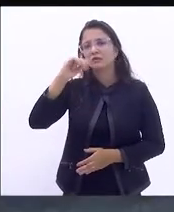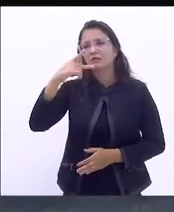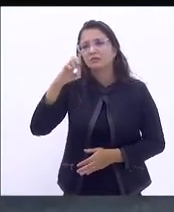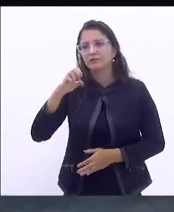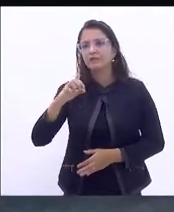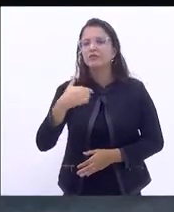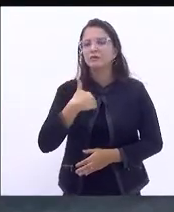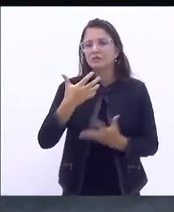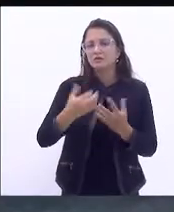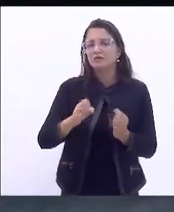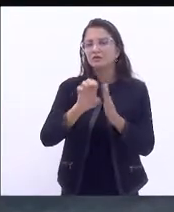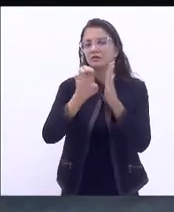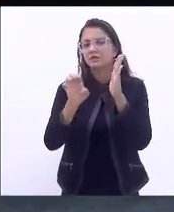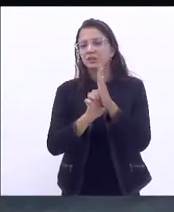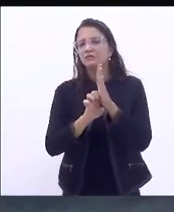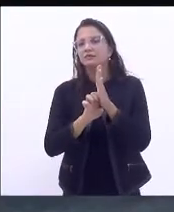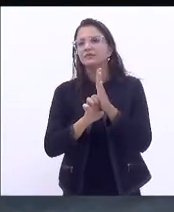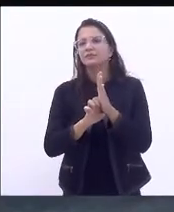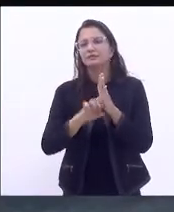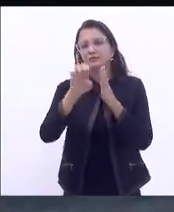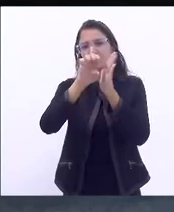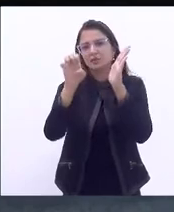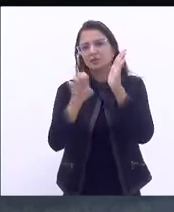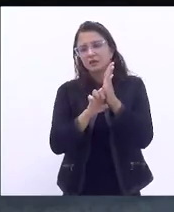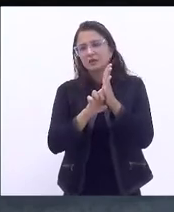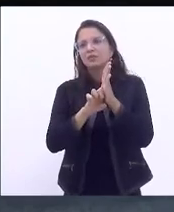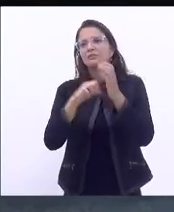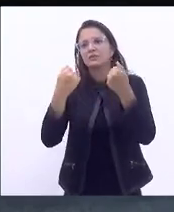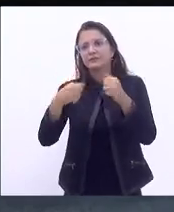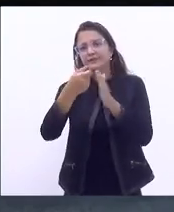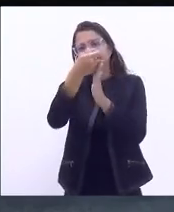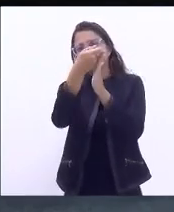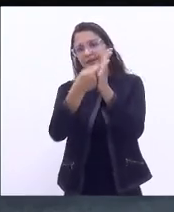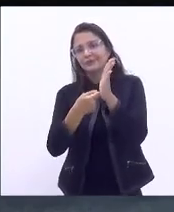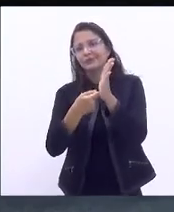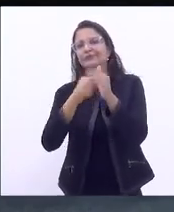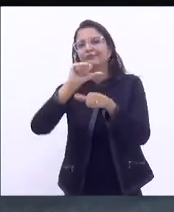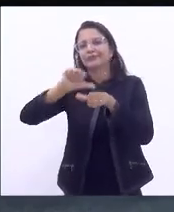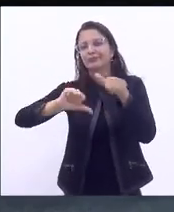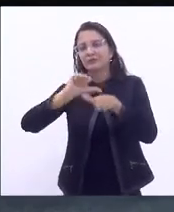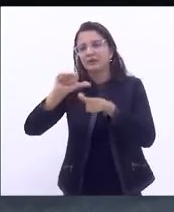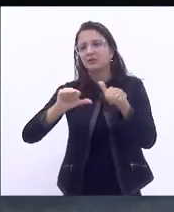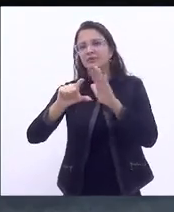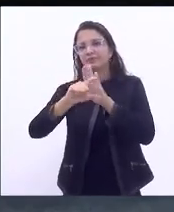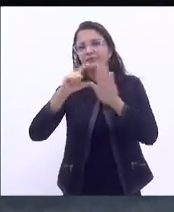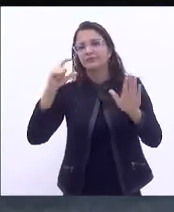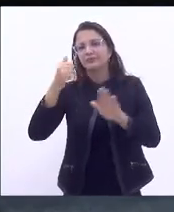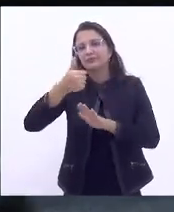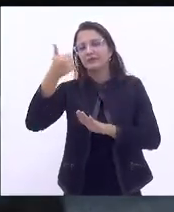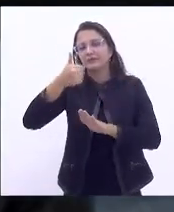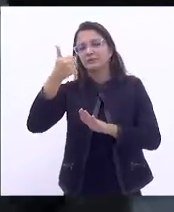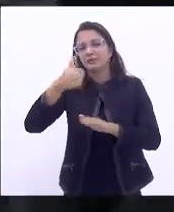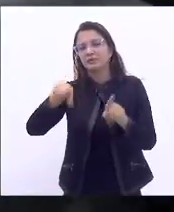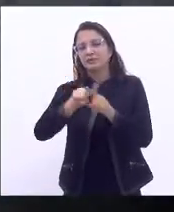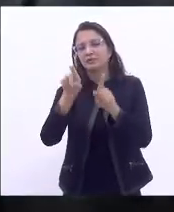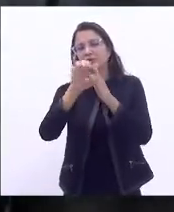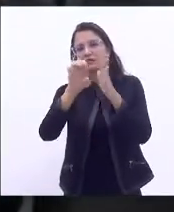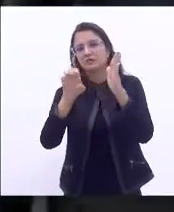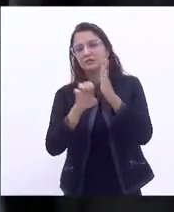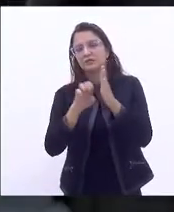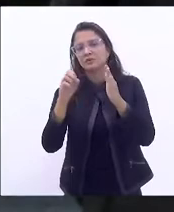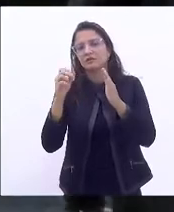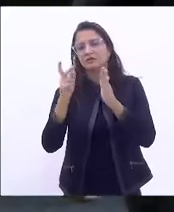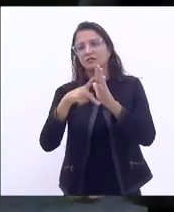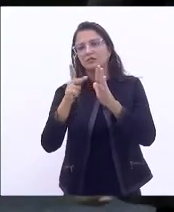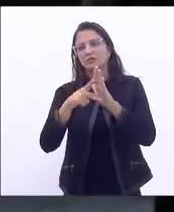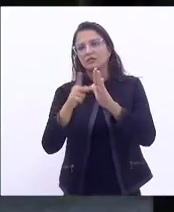com emenda, senhor presidente, para retificar a redação do artigo 1º e da emenda do projeto, no